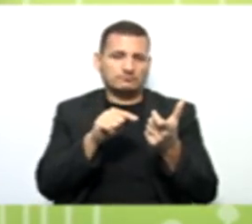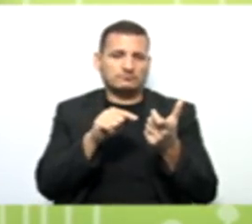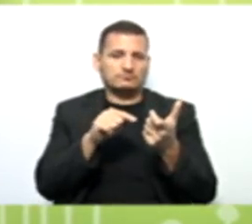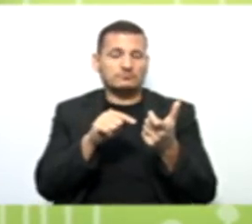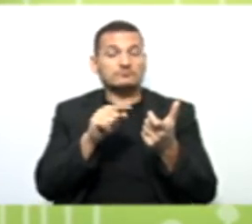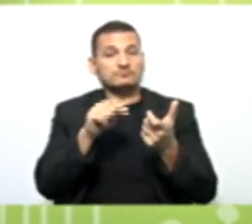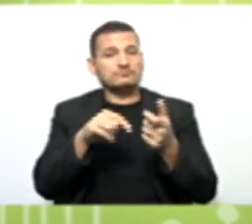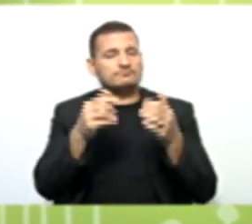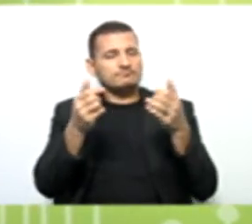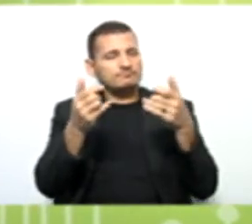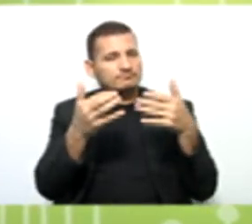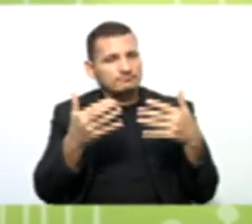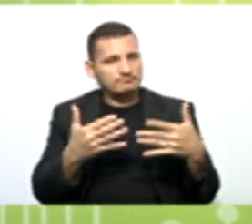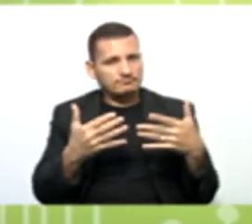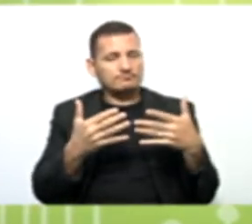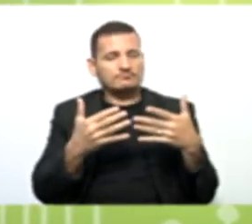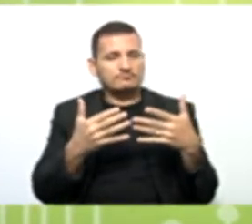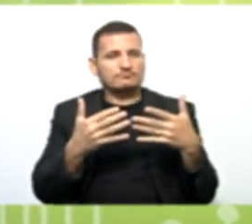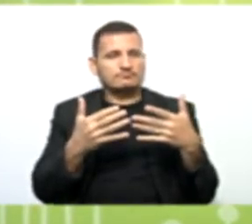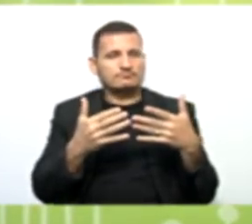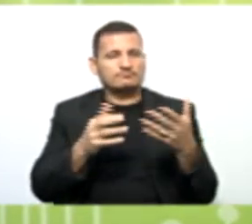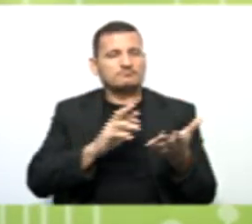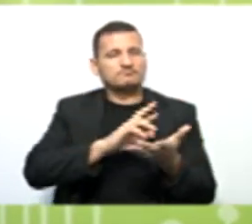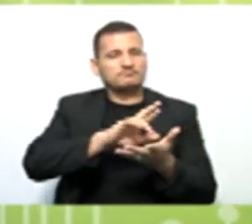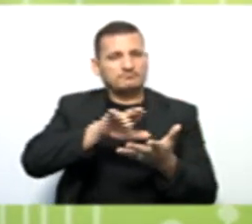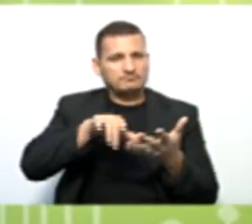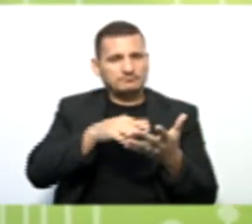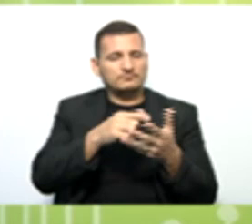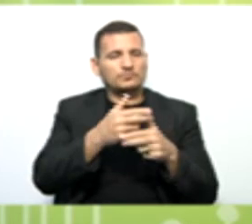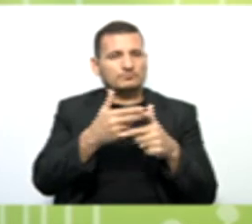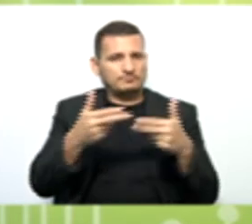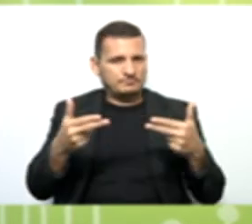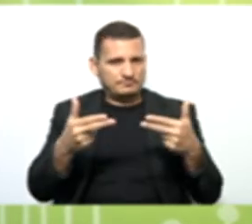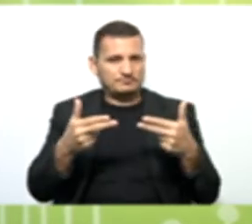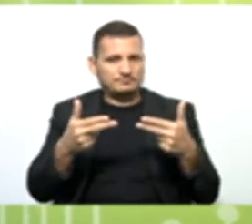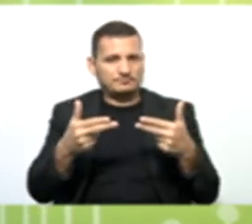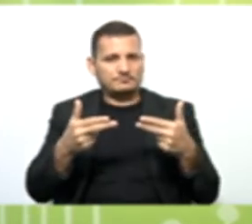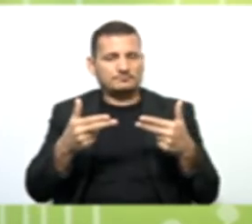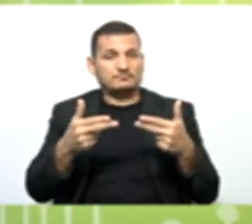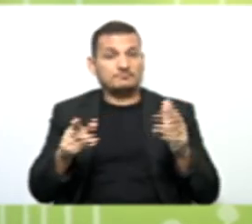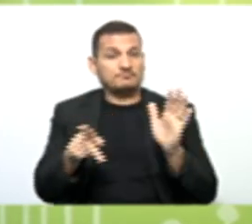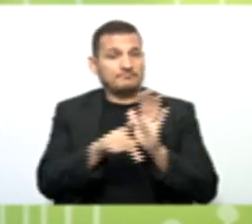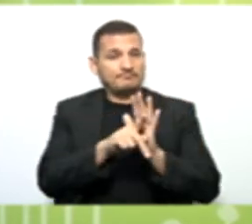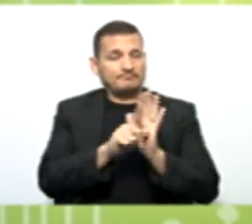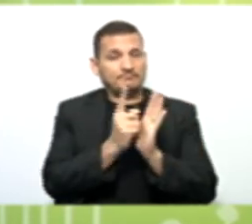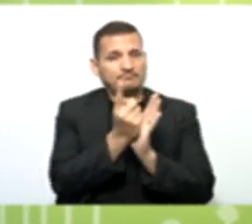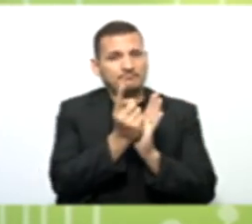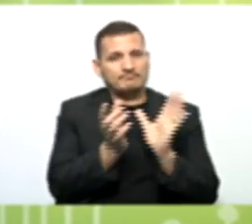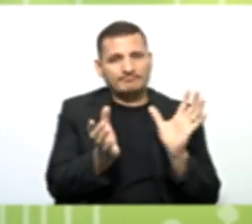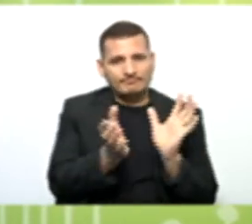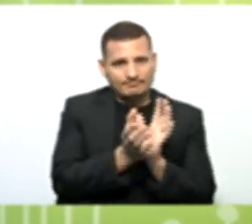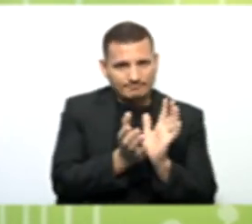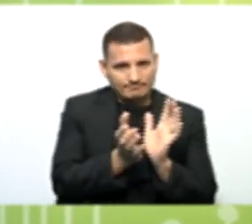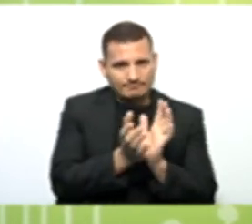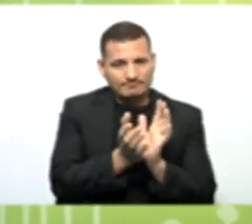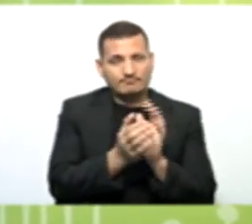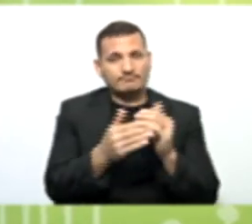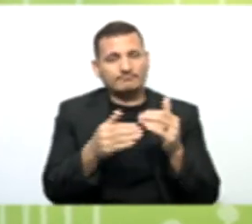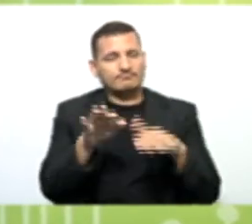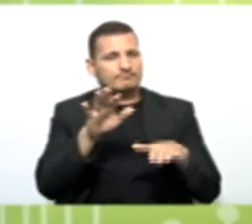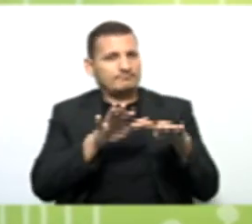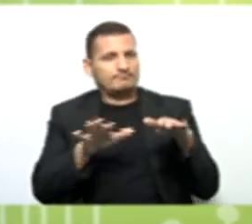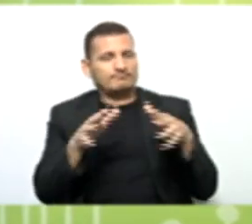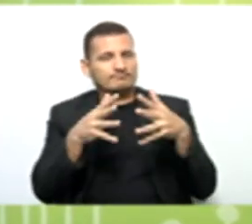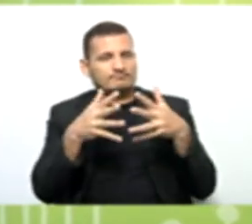que é a descrição genérica de objetos individuais pertencentes a um determinado conjunto. Beleza? Então, cuidado para não confundir